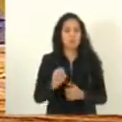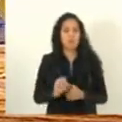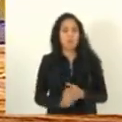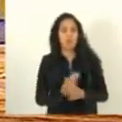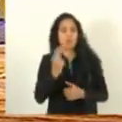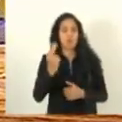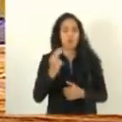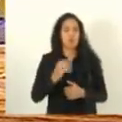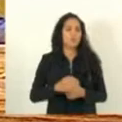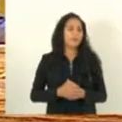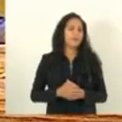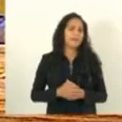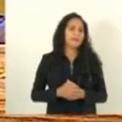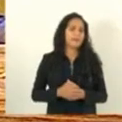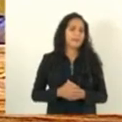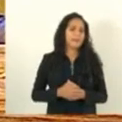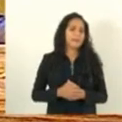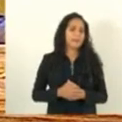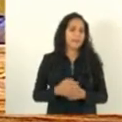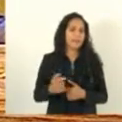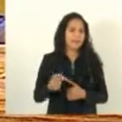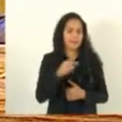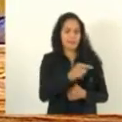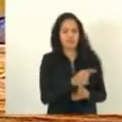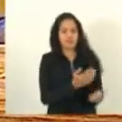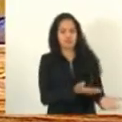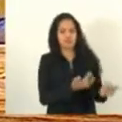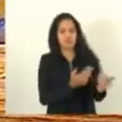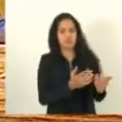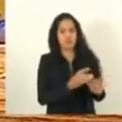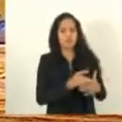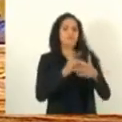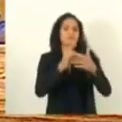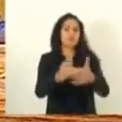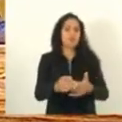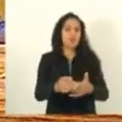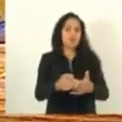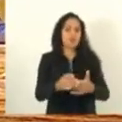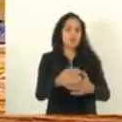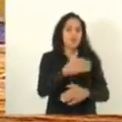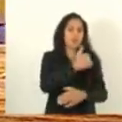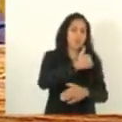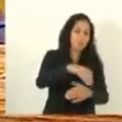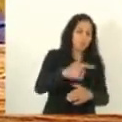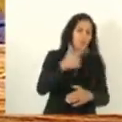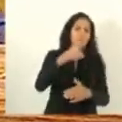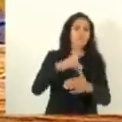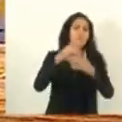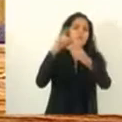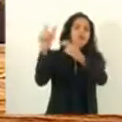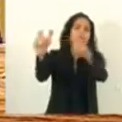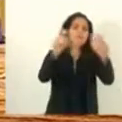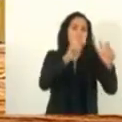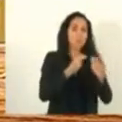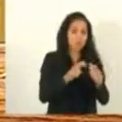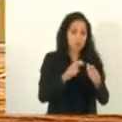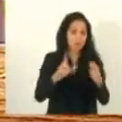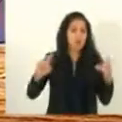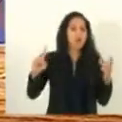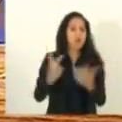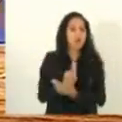dessa com esses meliantes, tudo pode, um deslocamento, tudo pode acontecer. Porque a